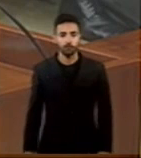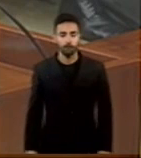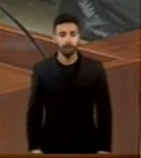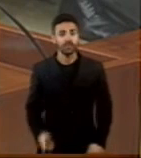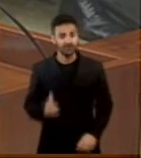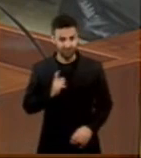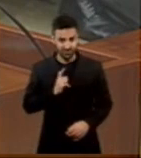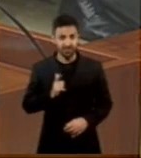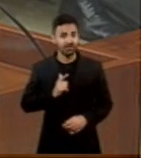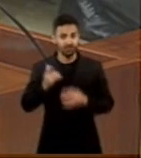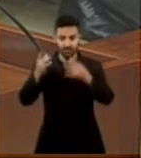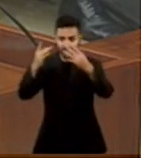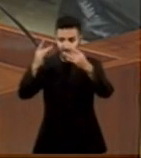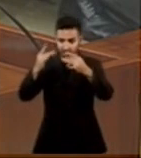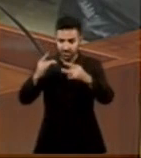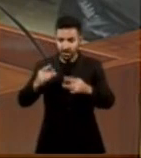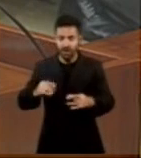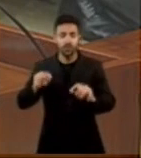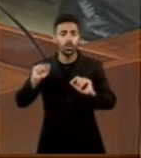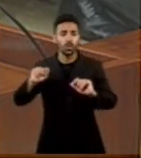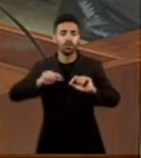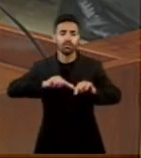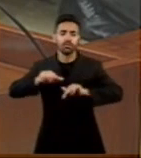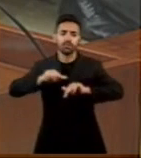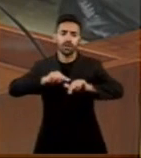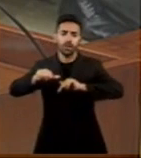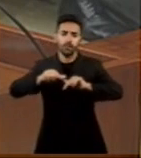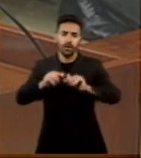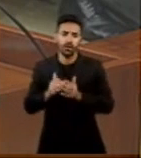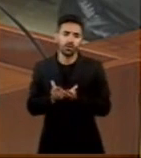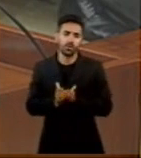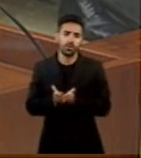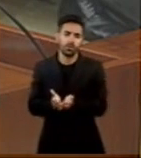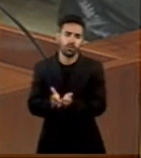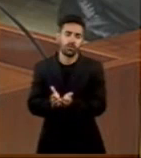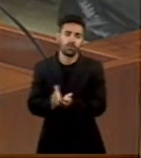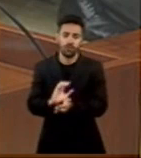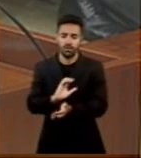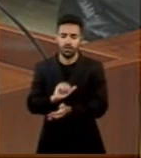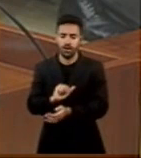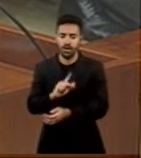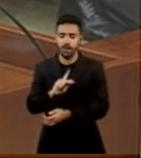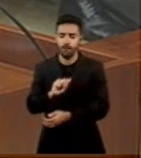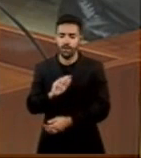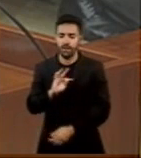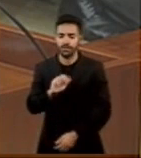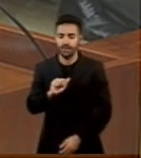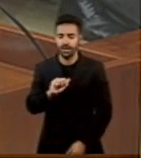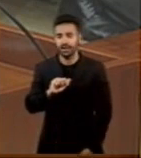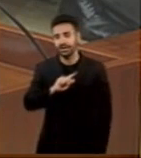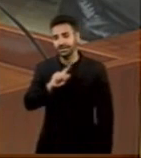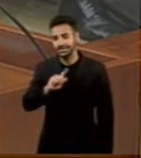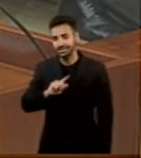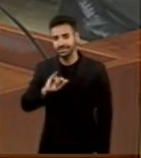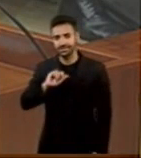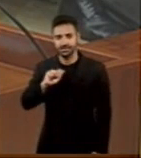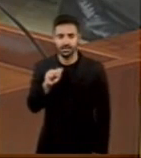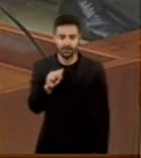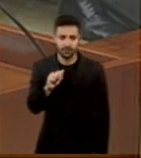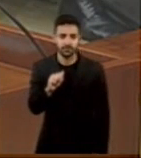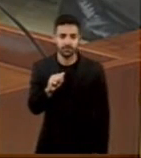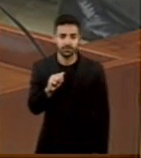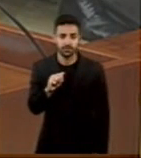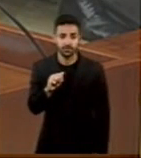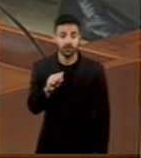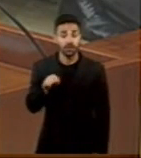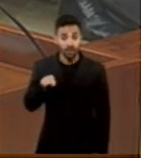especificava detalhadamente o que é o trabalho portuário, principalmente capatazia, que é o trabalho operacional. E é exatamente para esse trabalho operacional